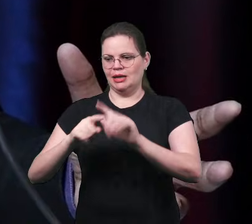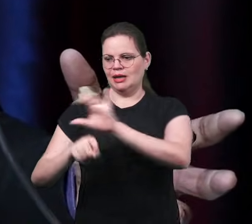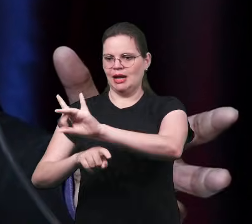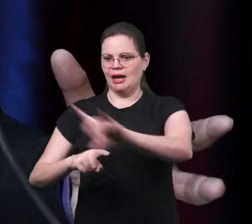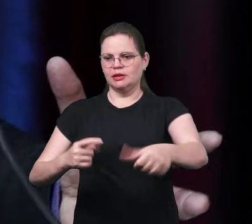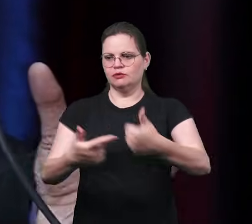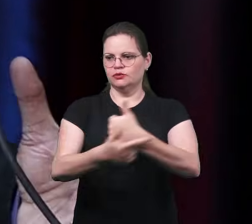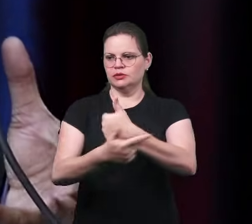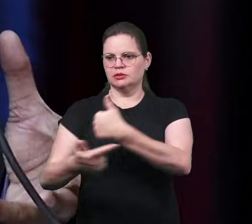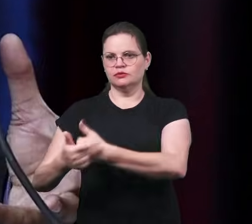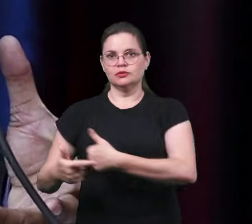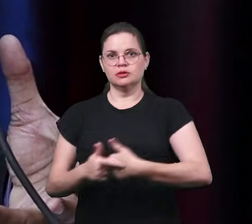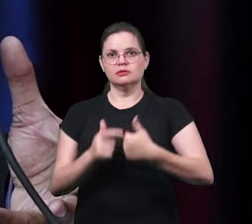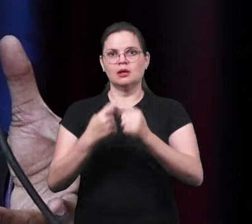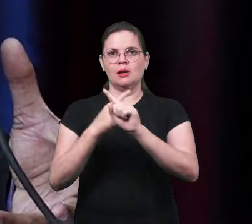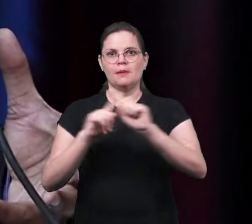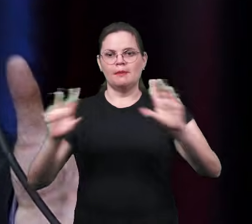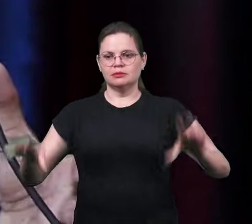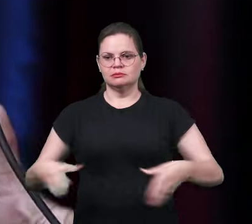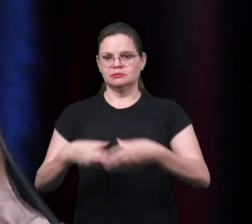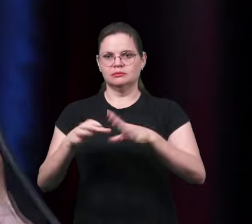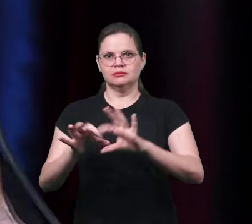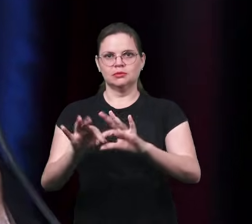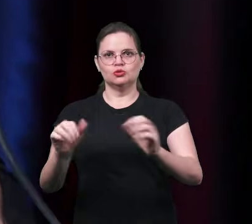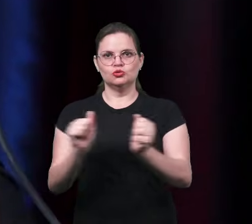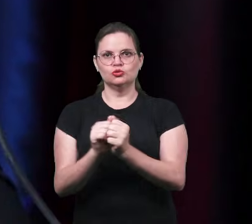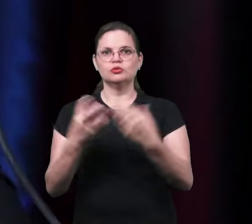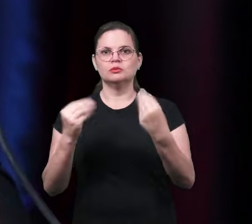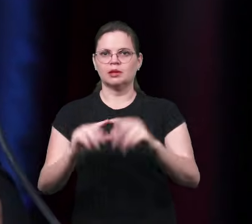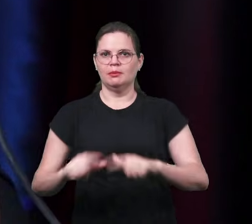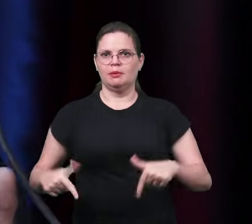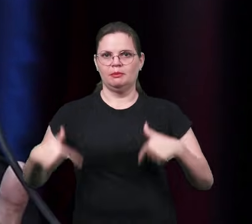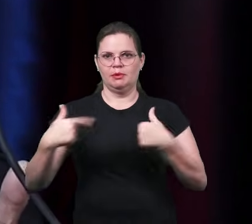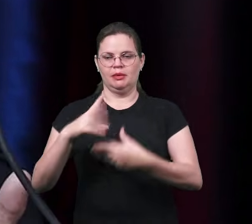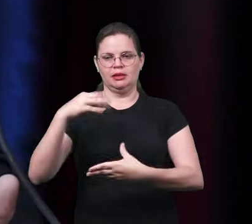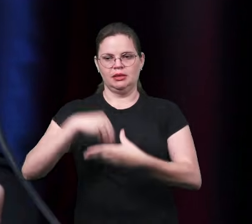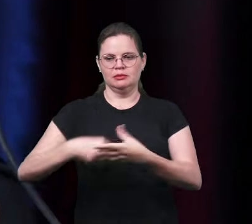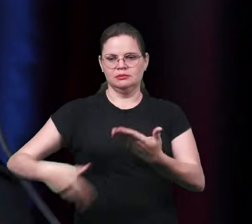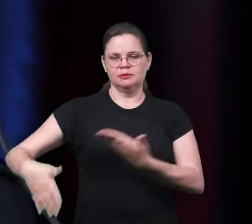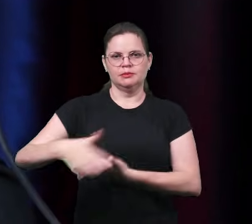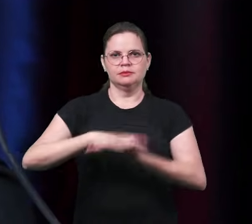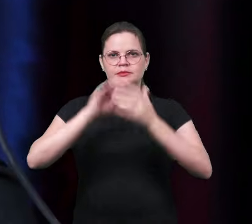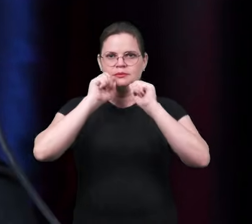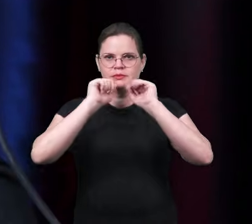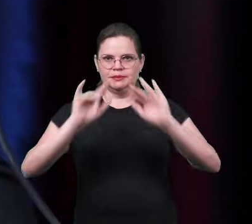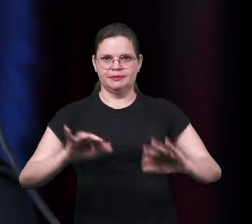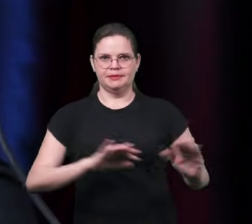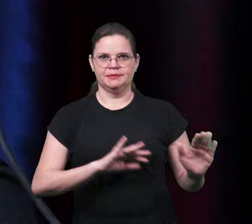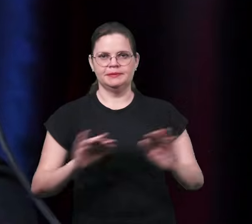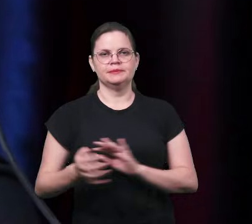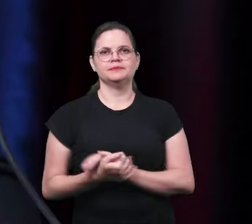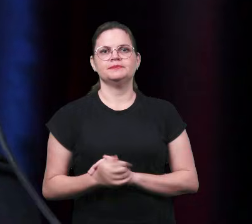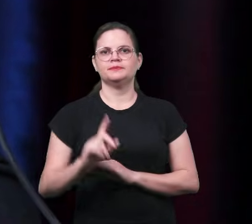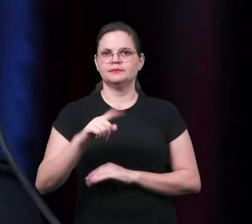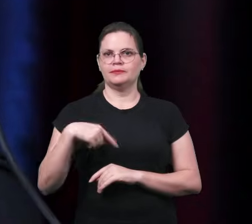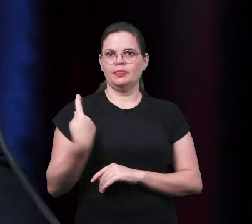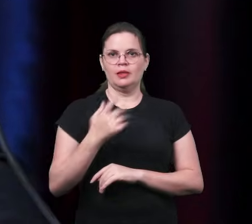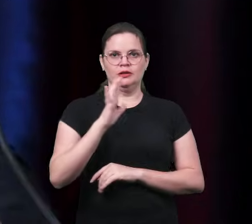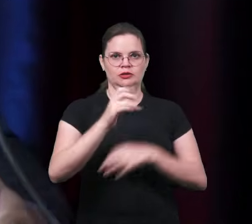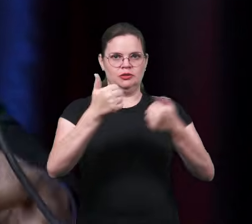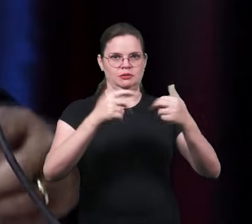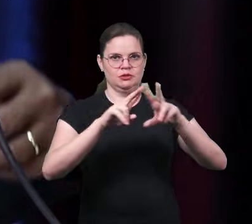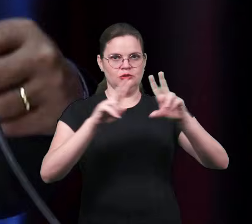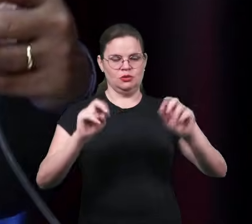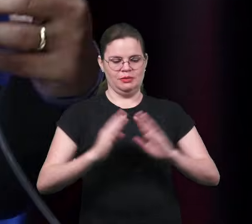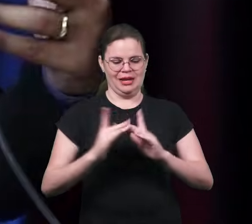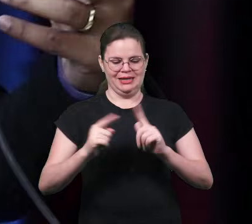do benefício do próprio corpo. Então, essa experiência que vivemos, nós falamos a nível de igreja, mas aqui